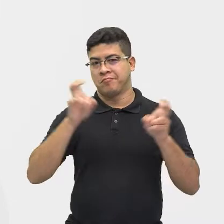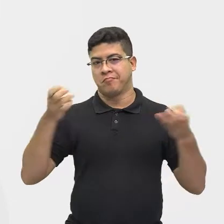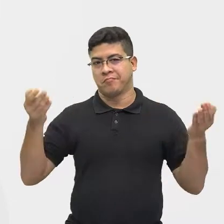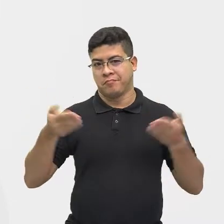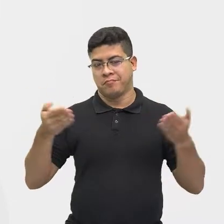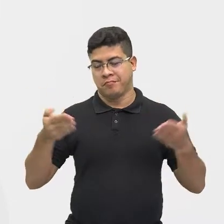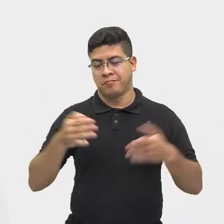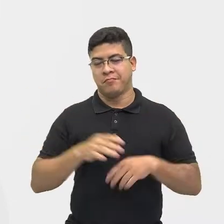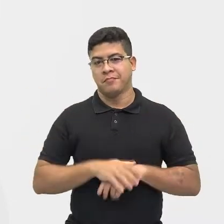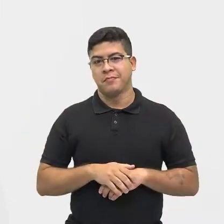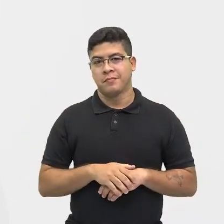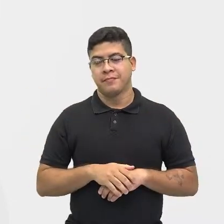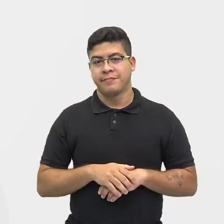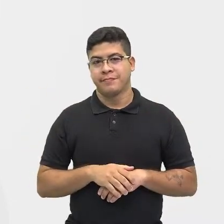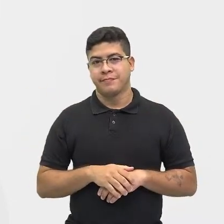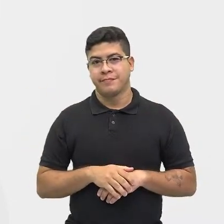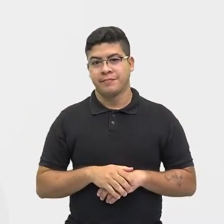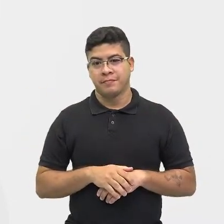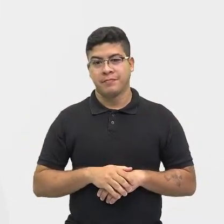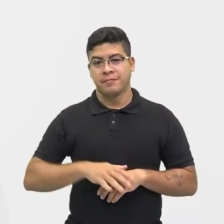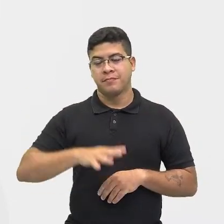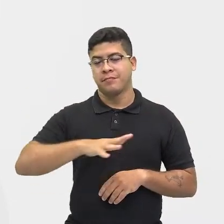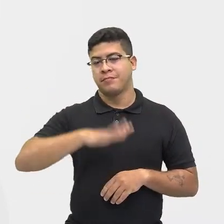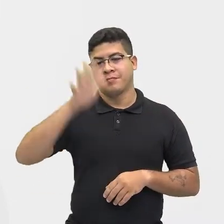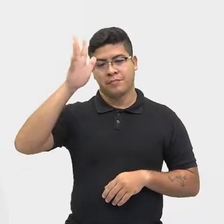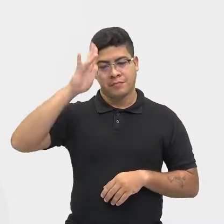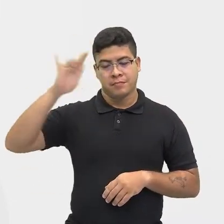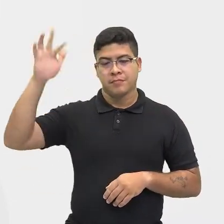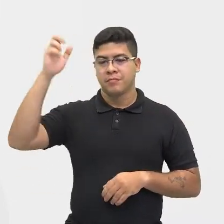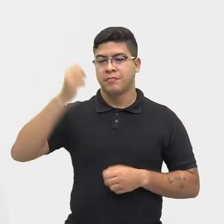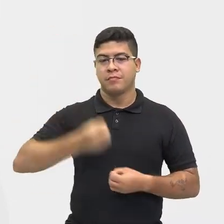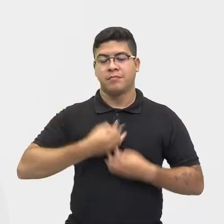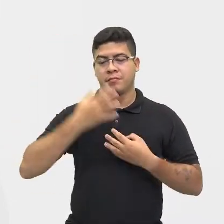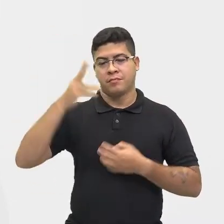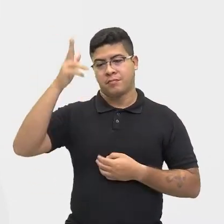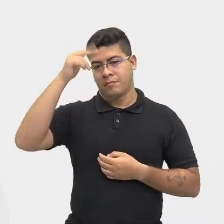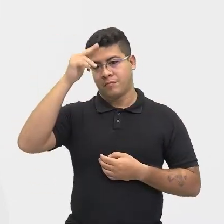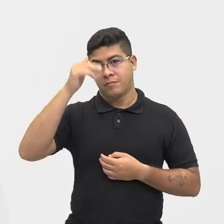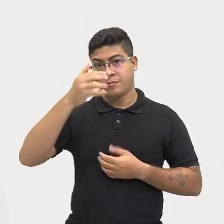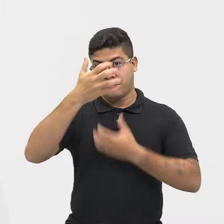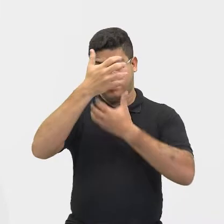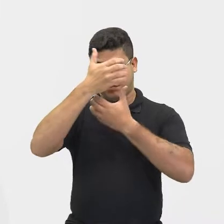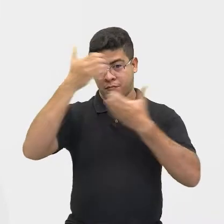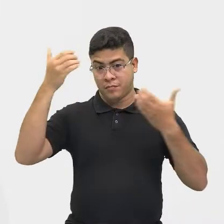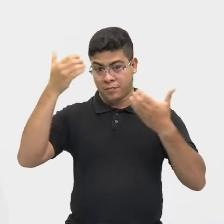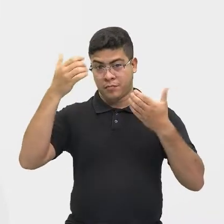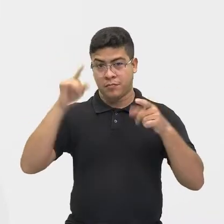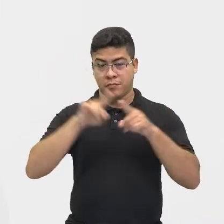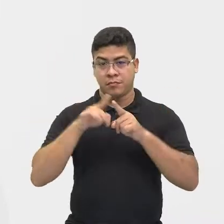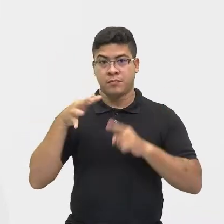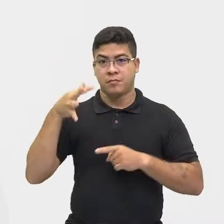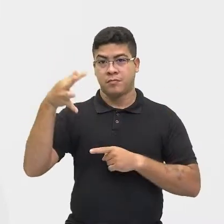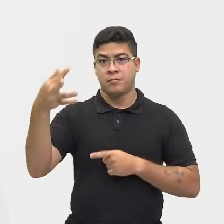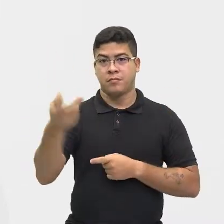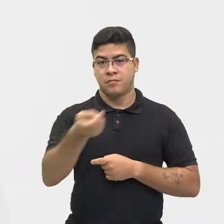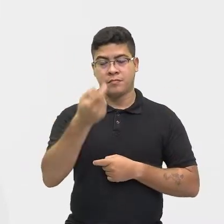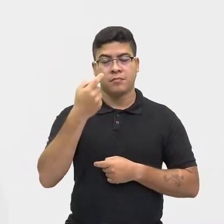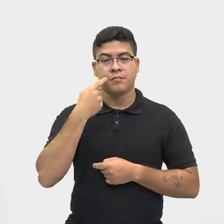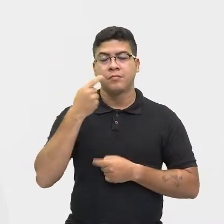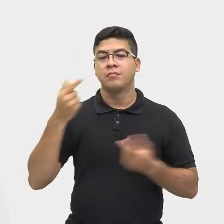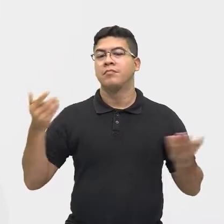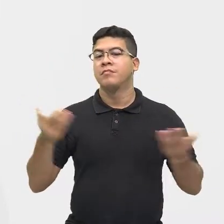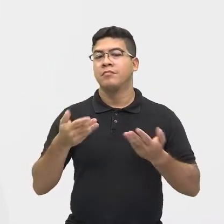de hoje. Surrealismo, expressionismo, dadaísmo, cubismo e futurismo. Olha só